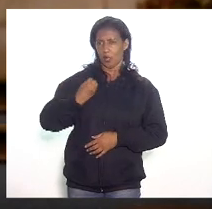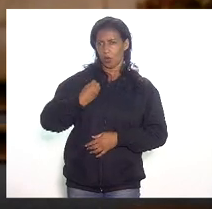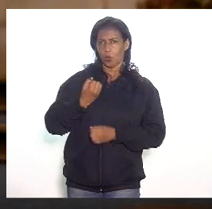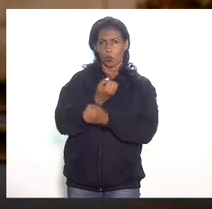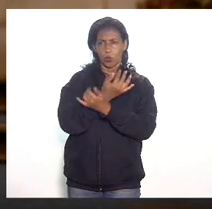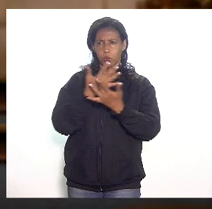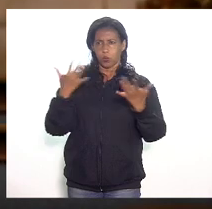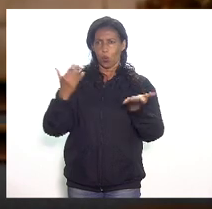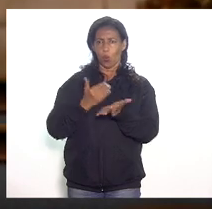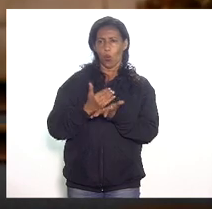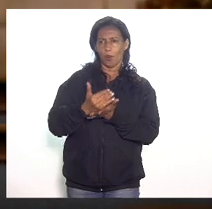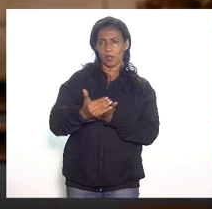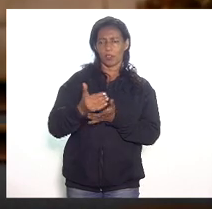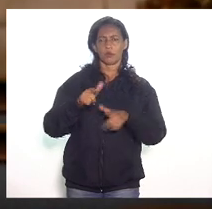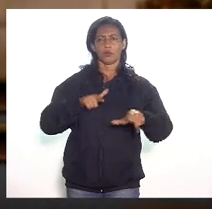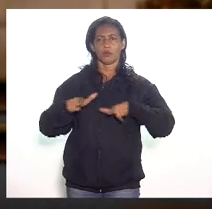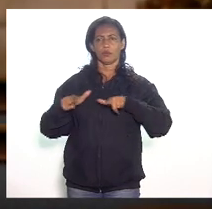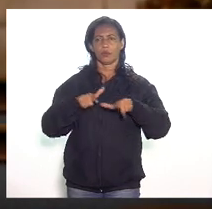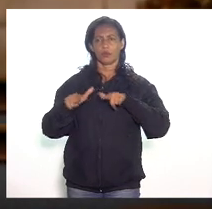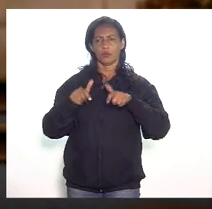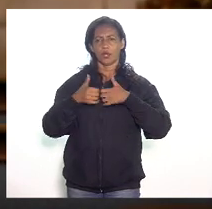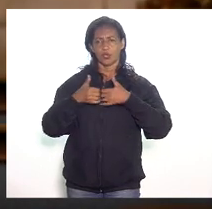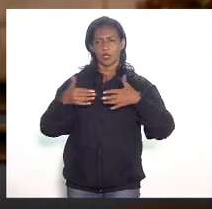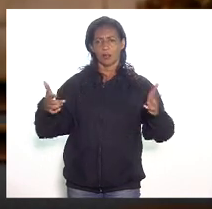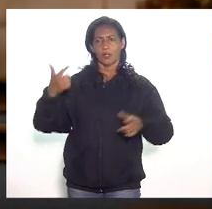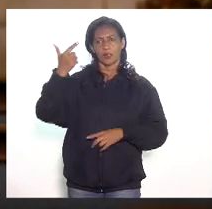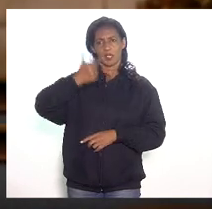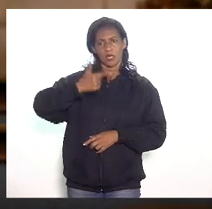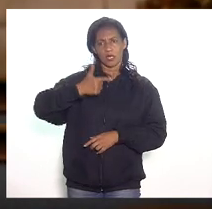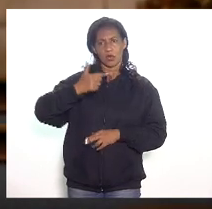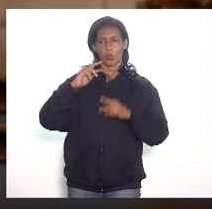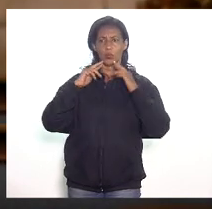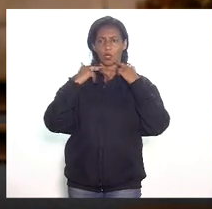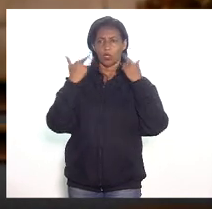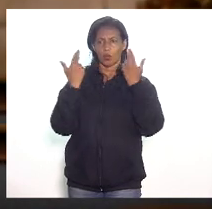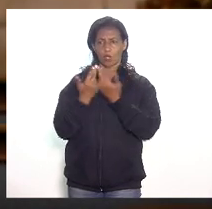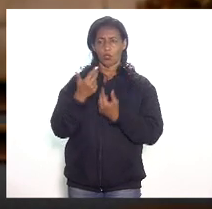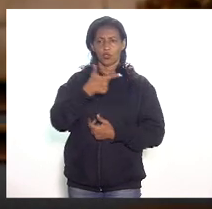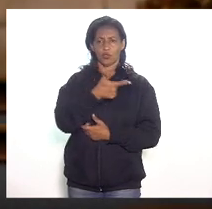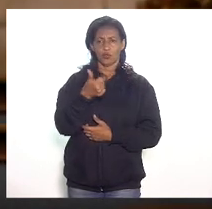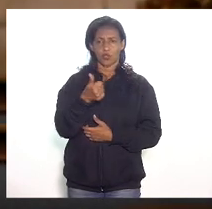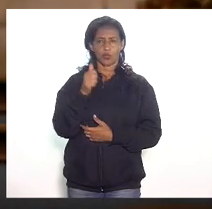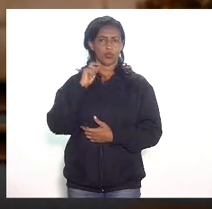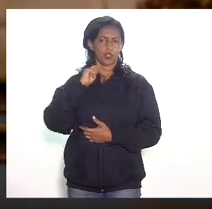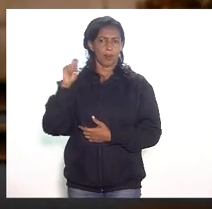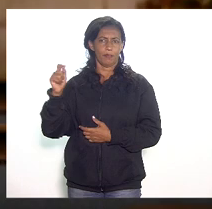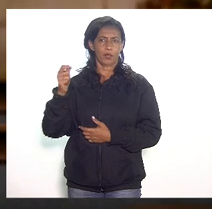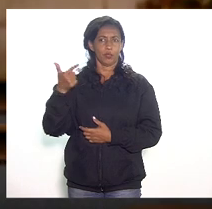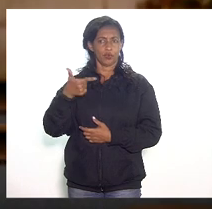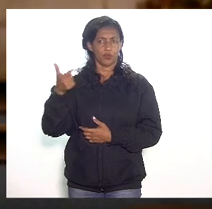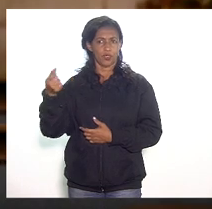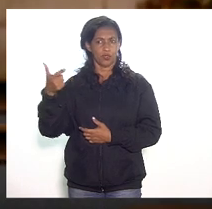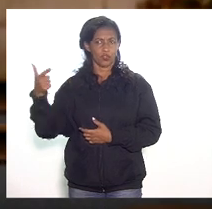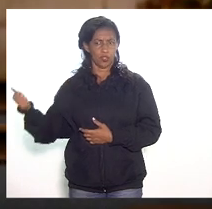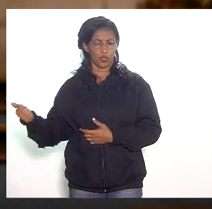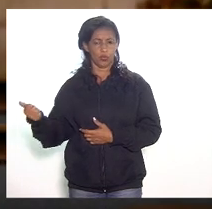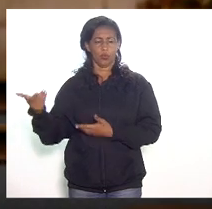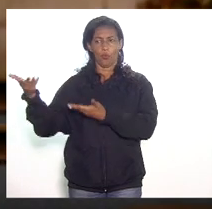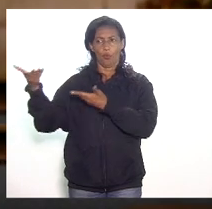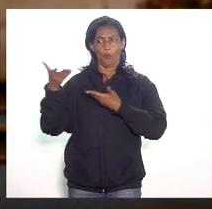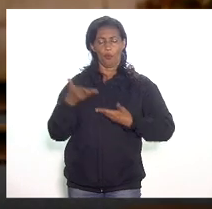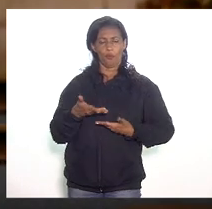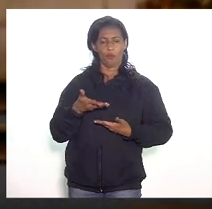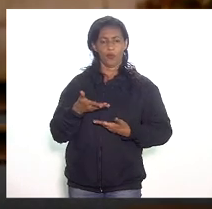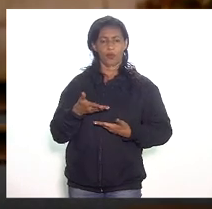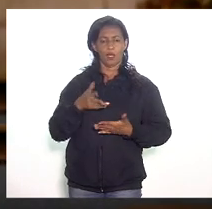de Deus, iniciamos os nossos trabalhos. Está aberta a segunda sessão extraordinária do dia 21 de abril de 2021. A presidência convida a deputada Marta